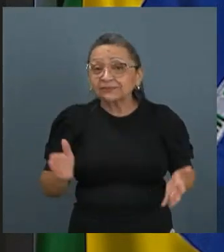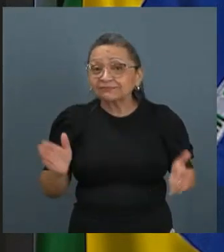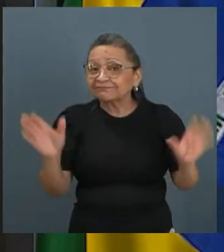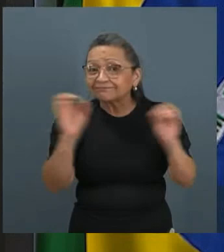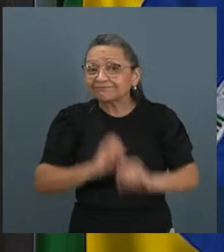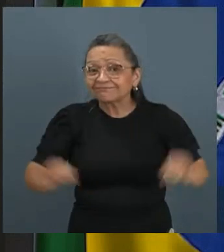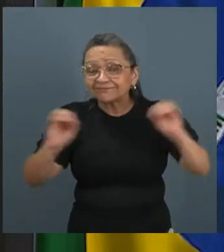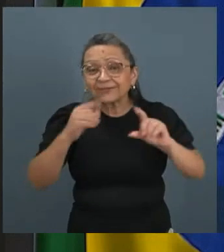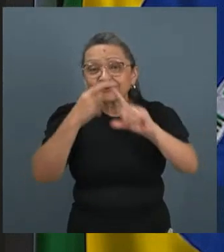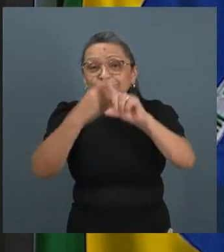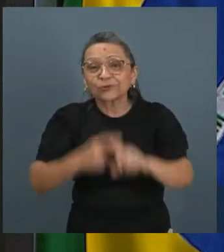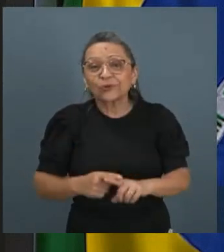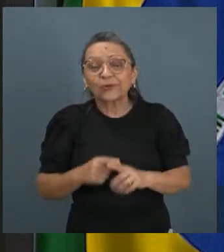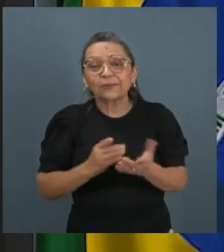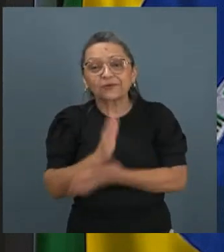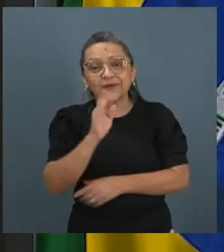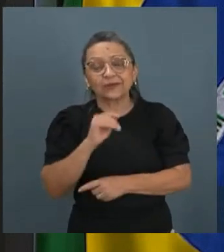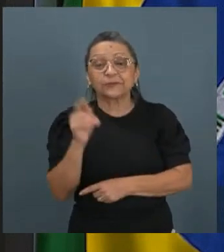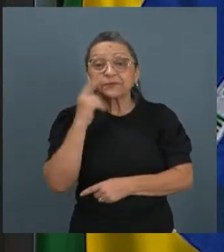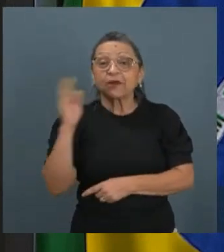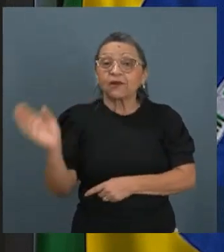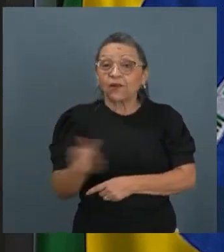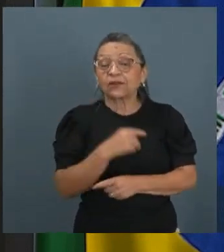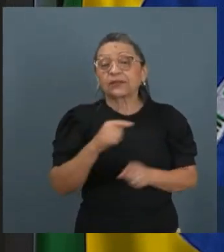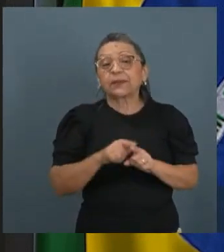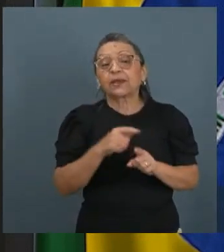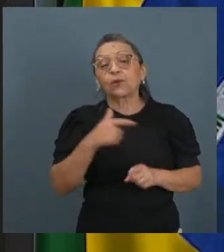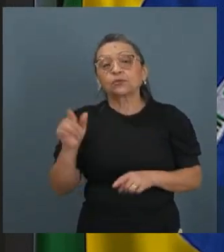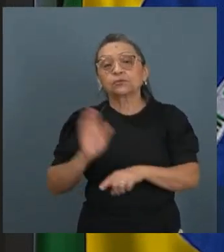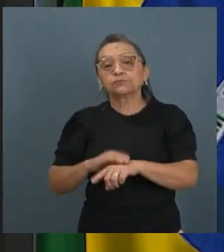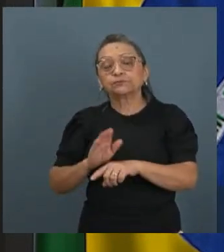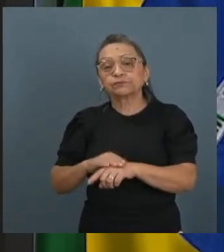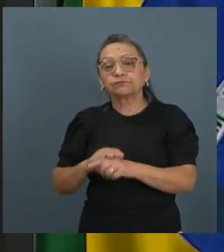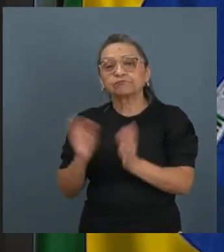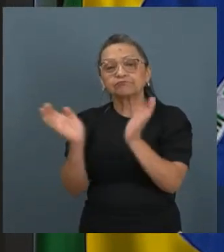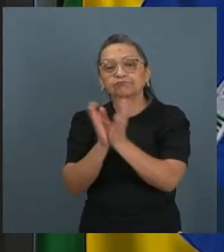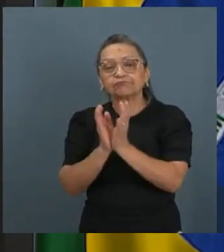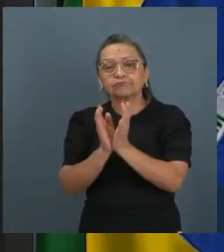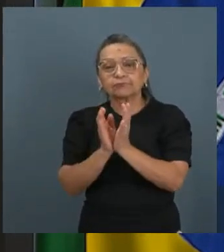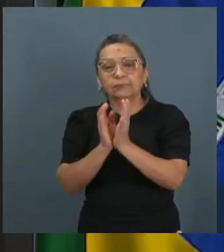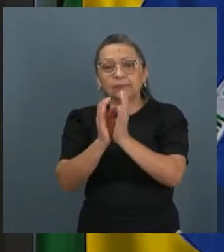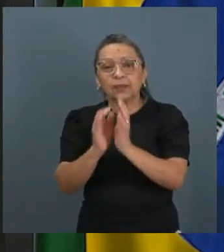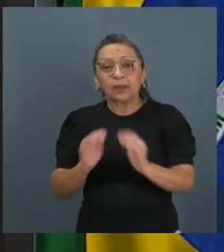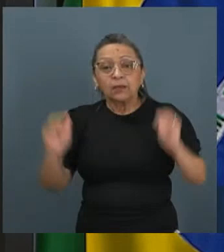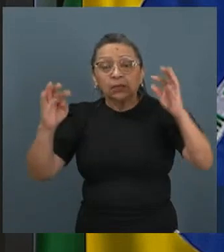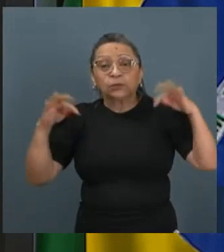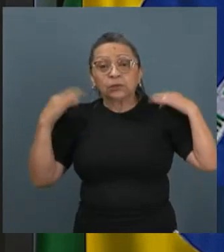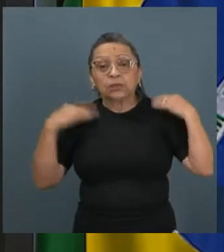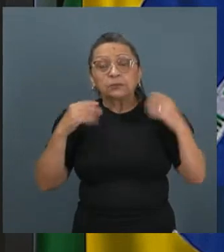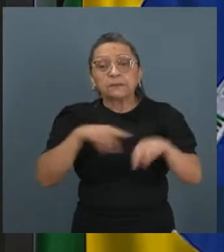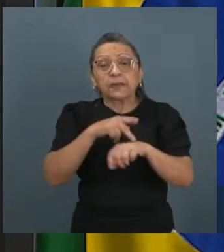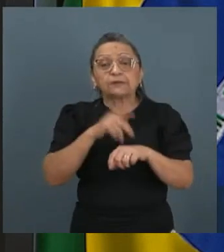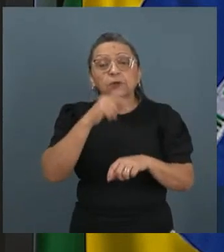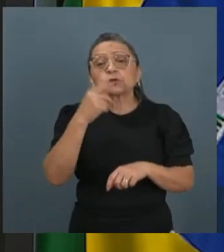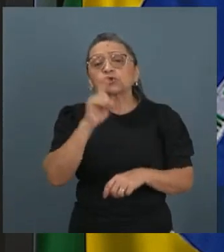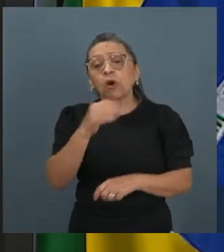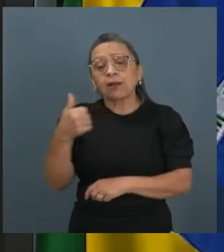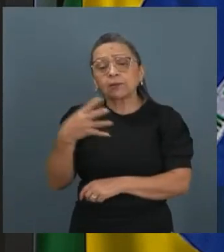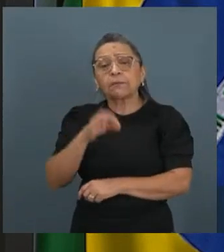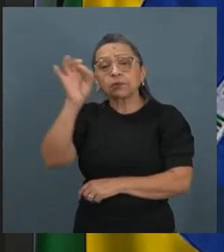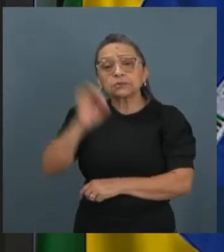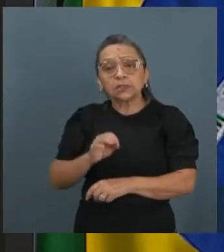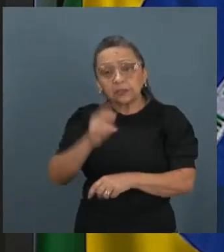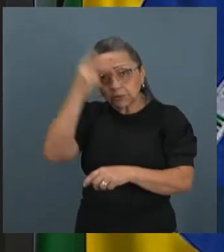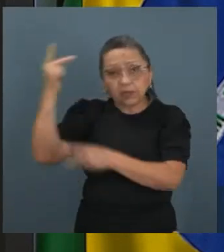jogo legalizado. E tem mais, dados da Autoridade de Turismo de Las Vegas informam que apenas 14% dos